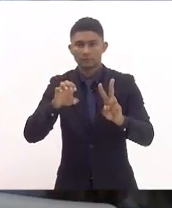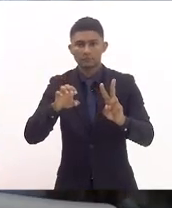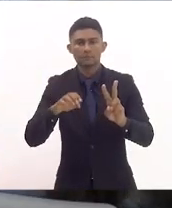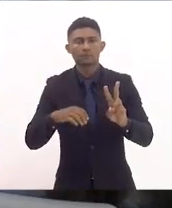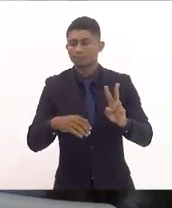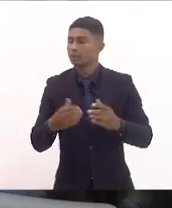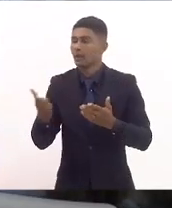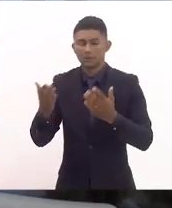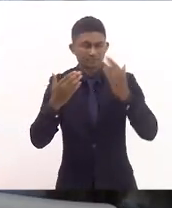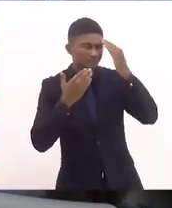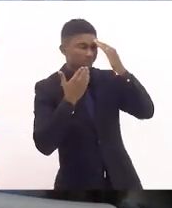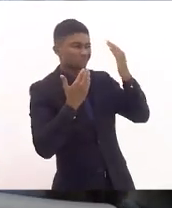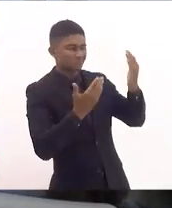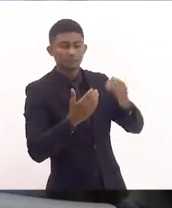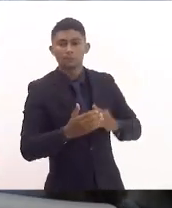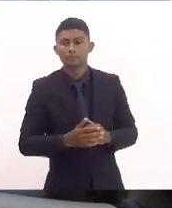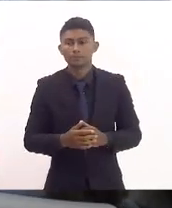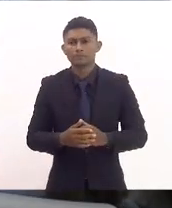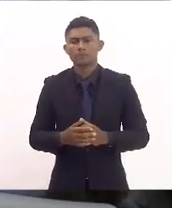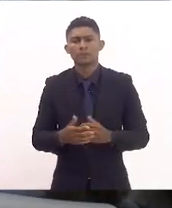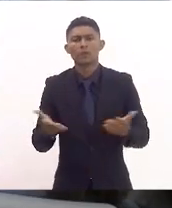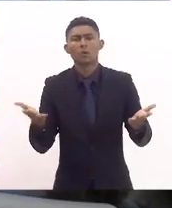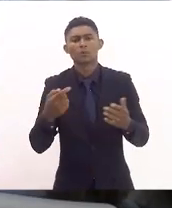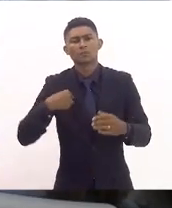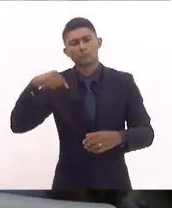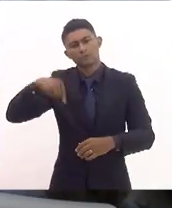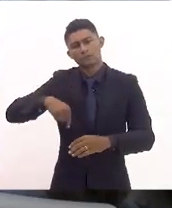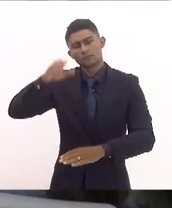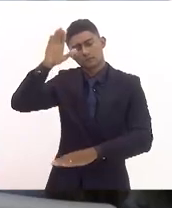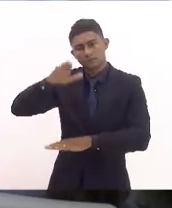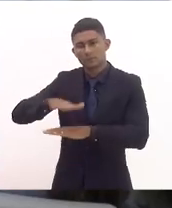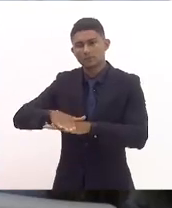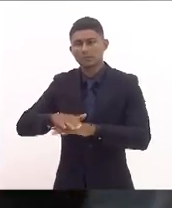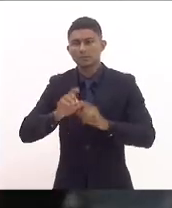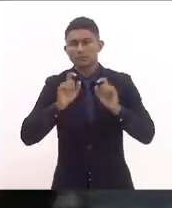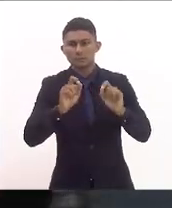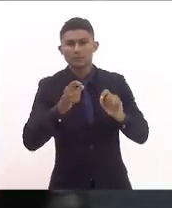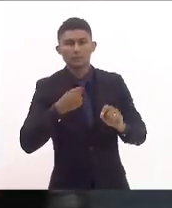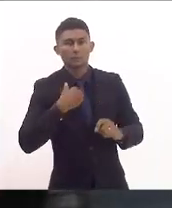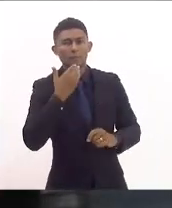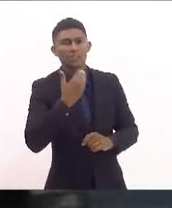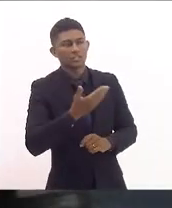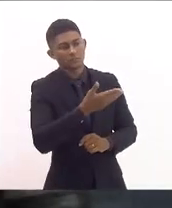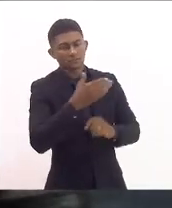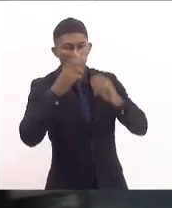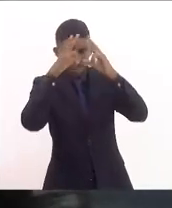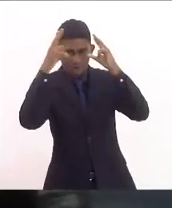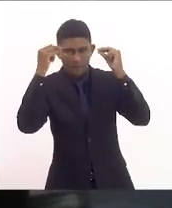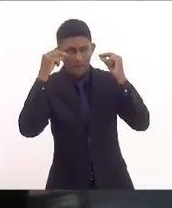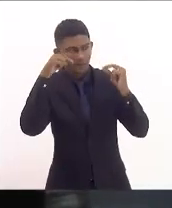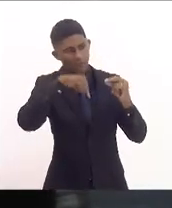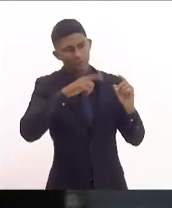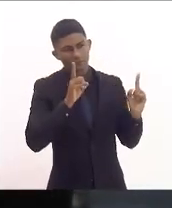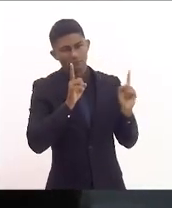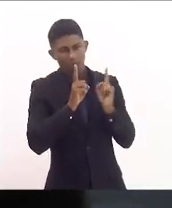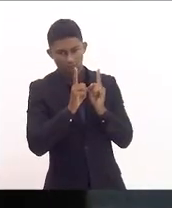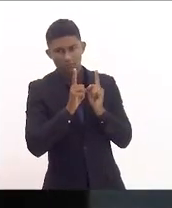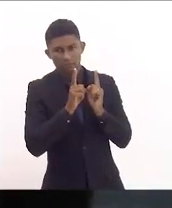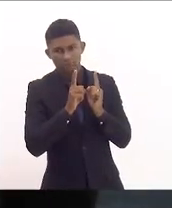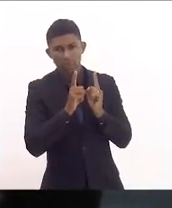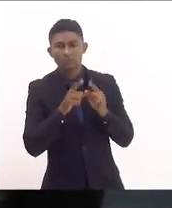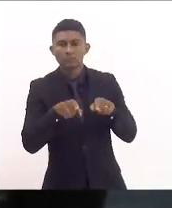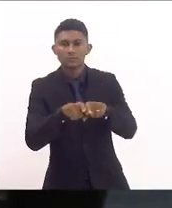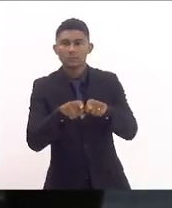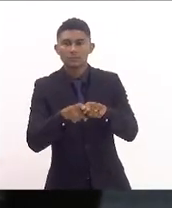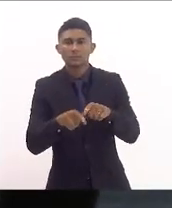bom obrigada Presidente francês pela ordem dessa tarde eu até pedi para ir embora Rejane deputada ficar aqui do lado é só uma atenção também